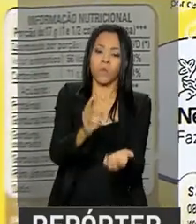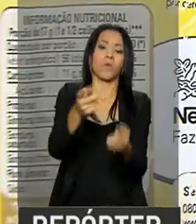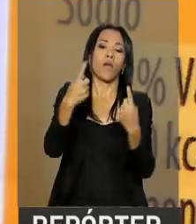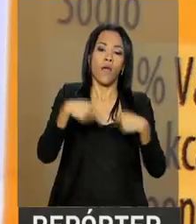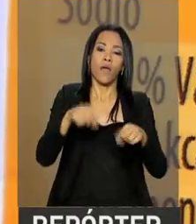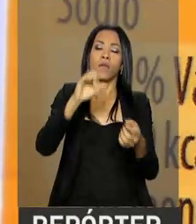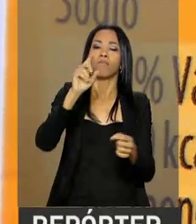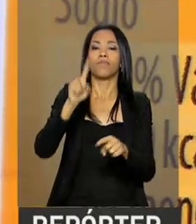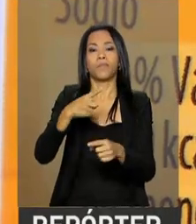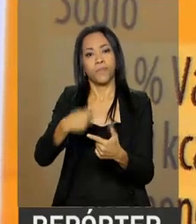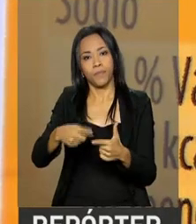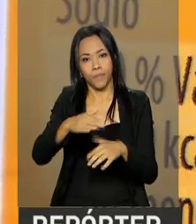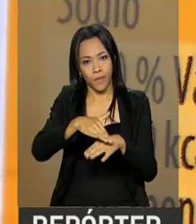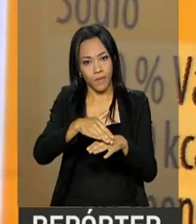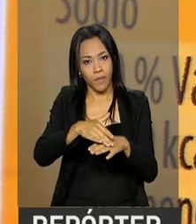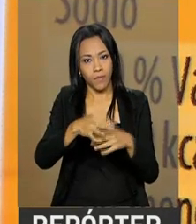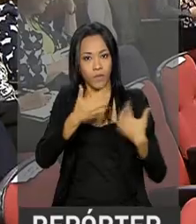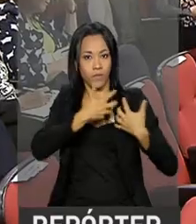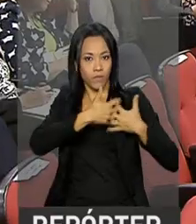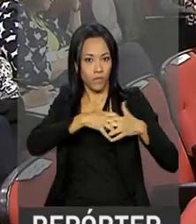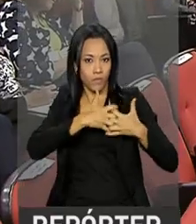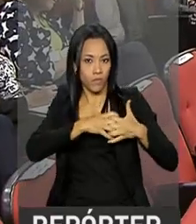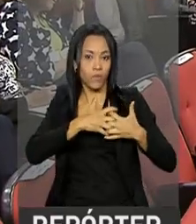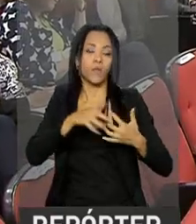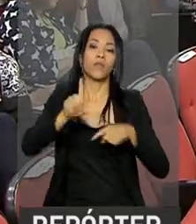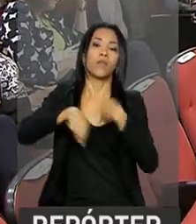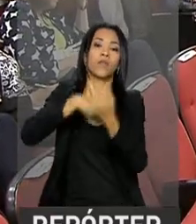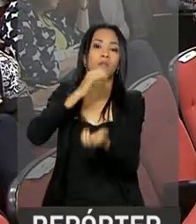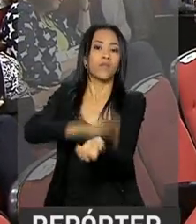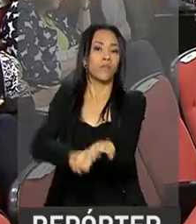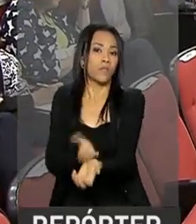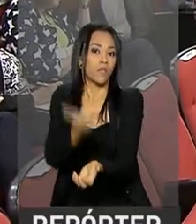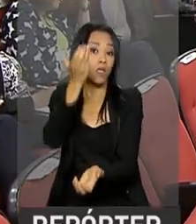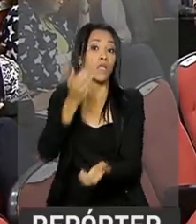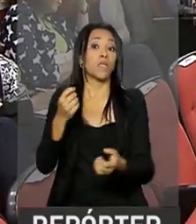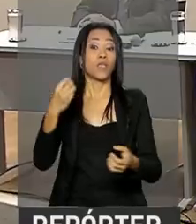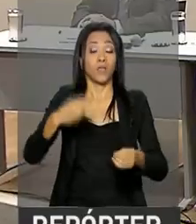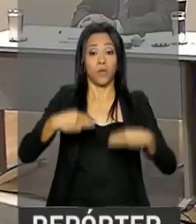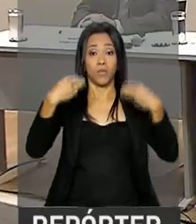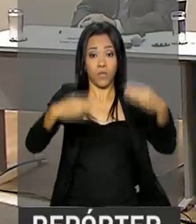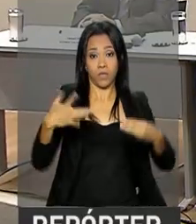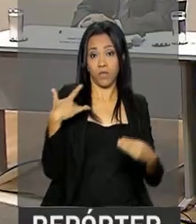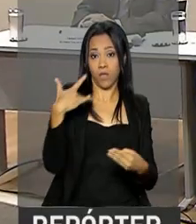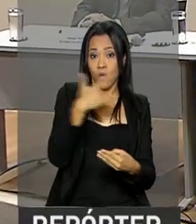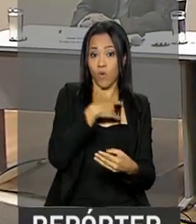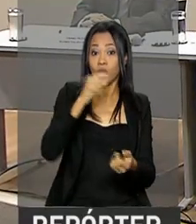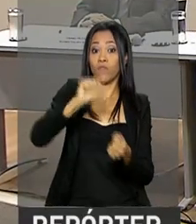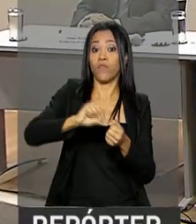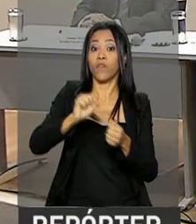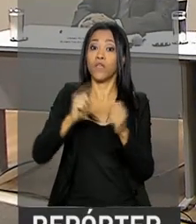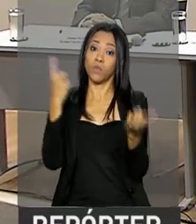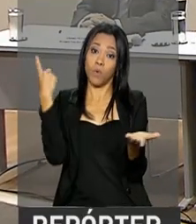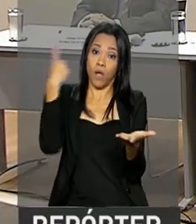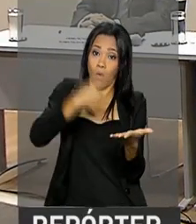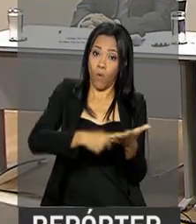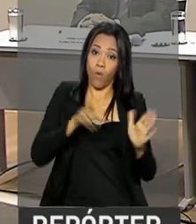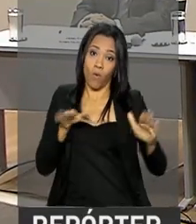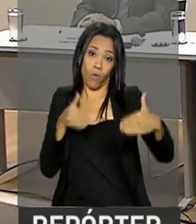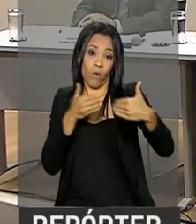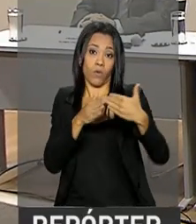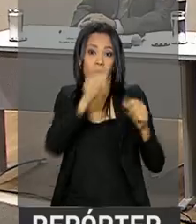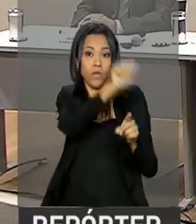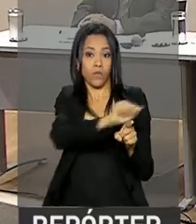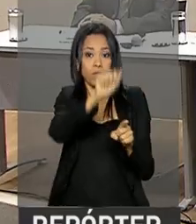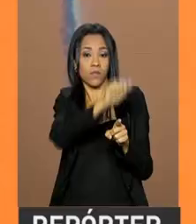hipertensão e problemas cardiovasculares que o Ministério da Saúde fez em 2011. um acordo com a Associação Brasileira das